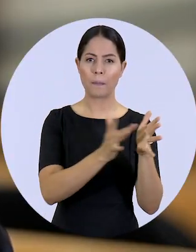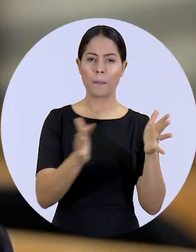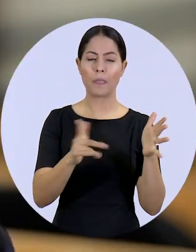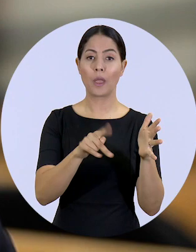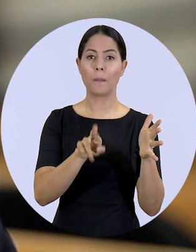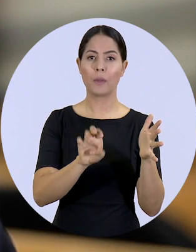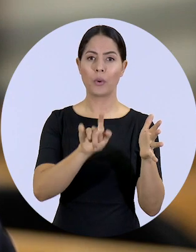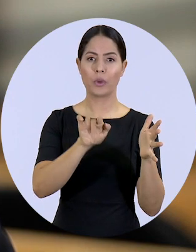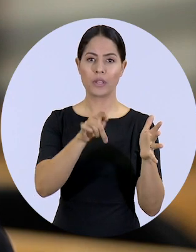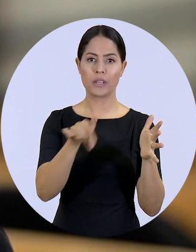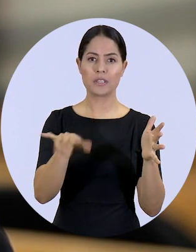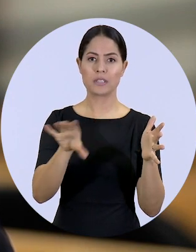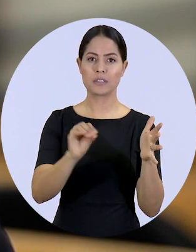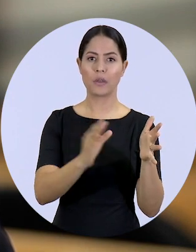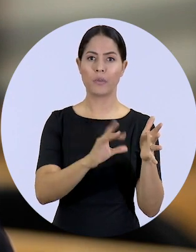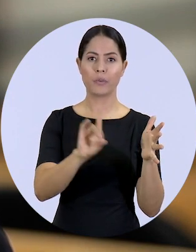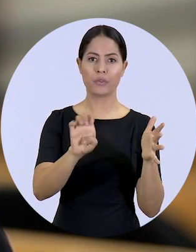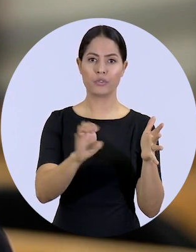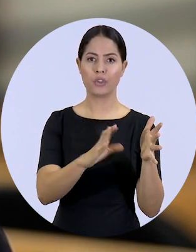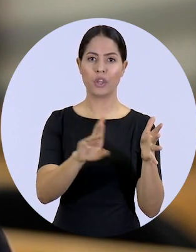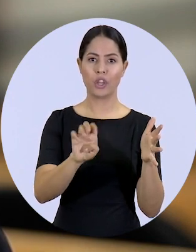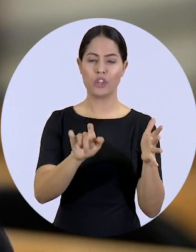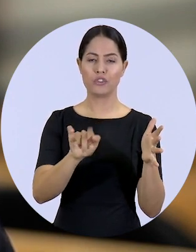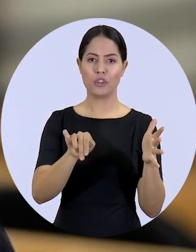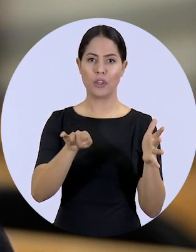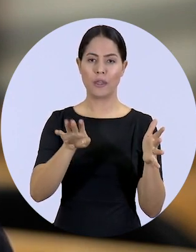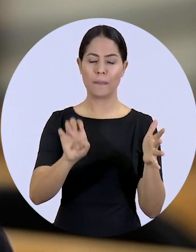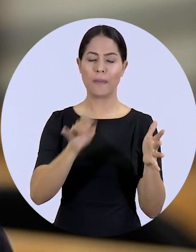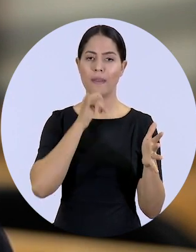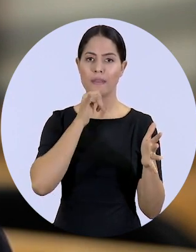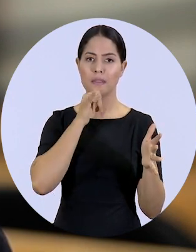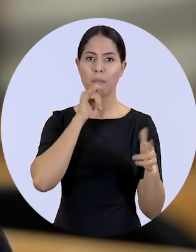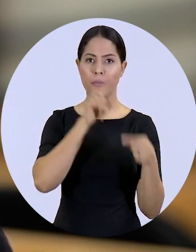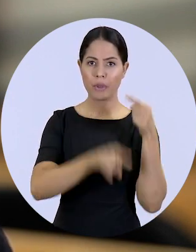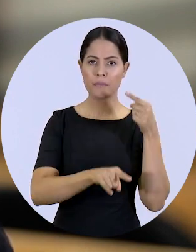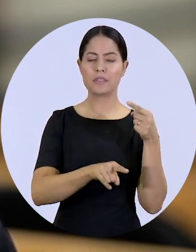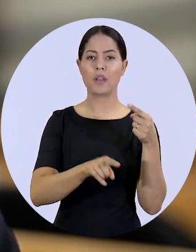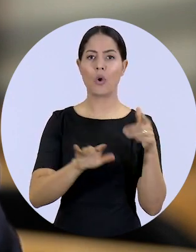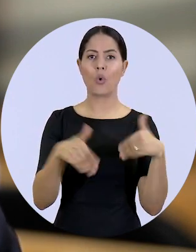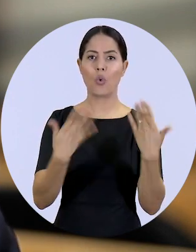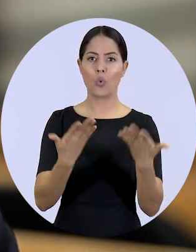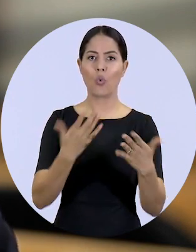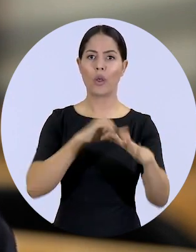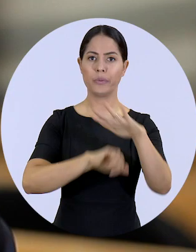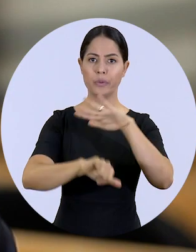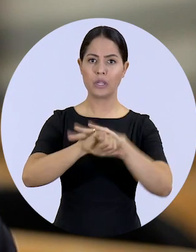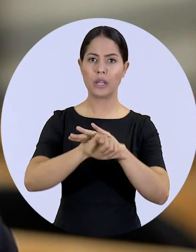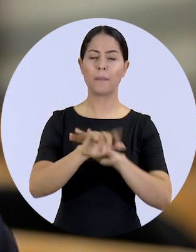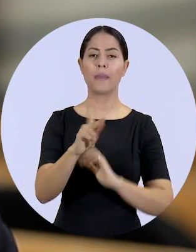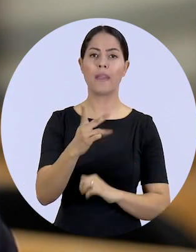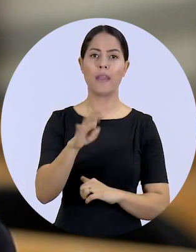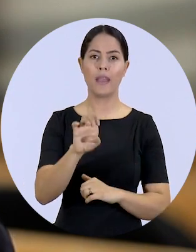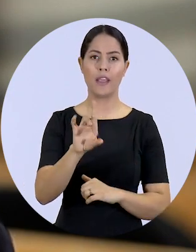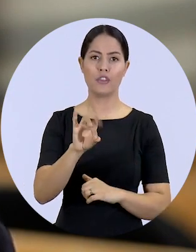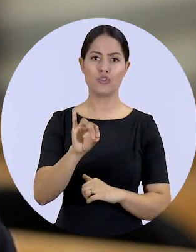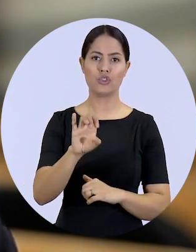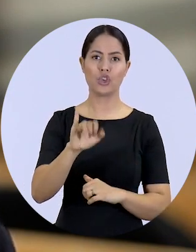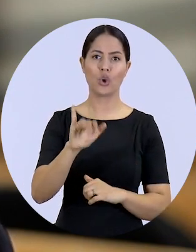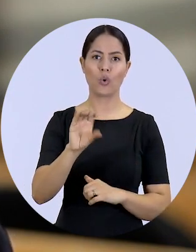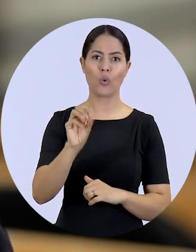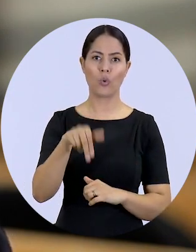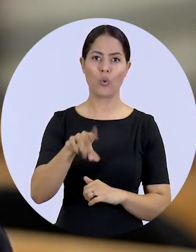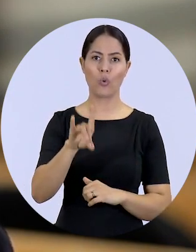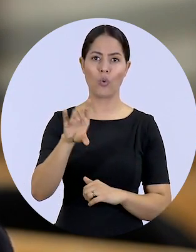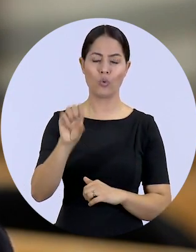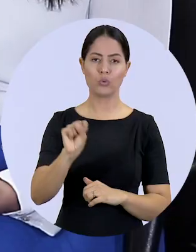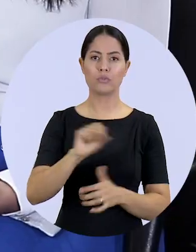da progressão de regime, vedação de progressão de regime no caso de crimes hediondos. Mais recentemente, decisão do